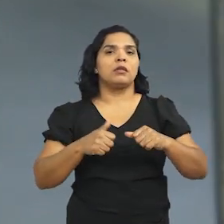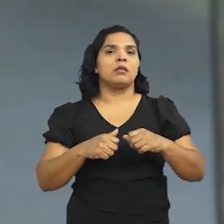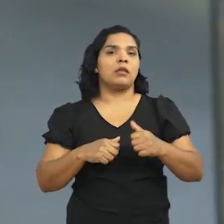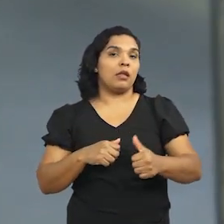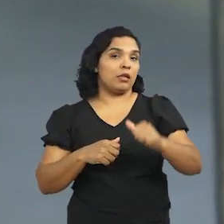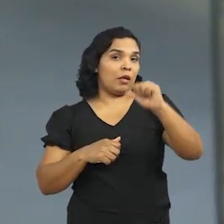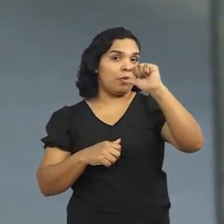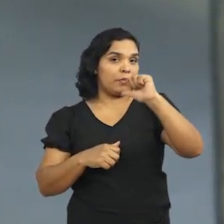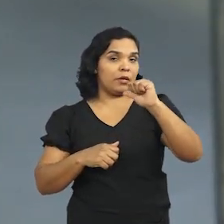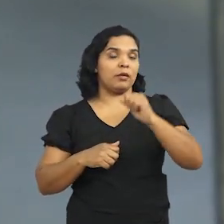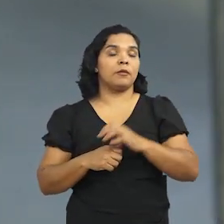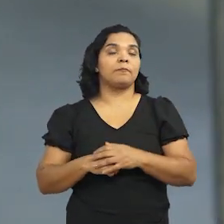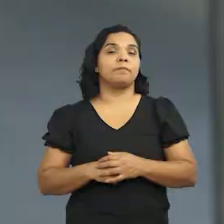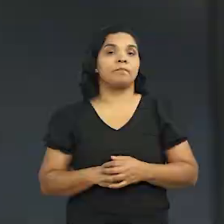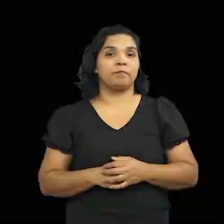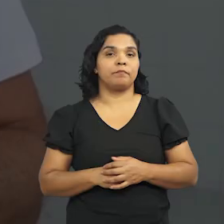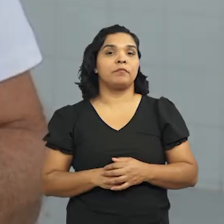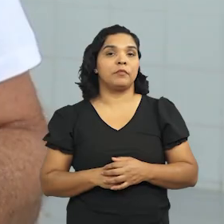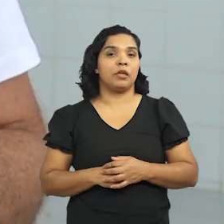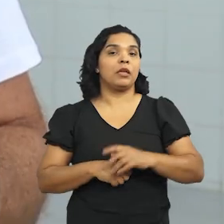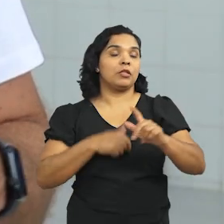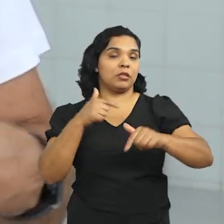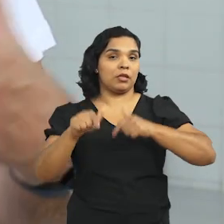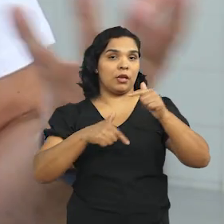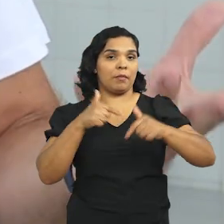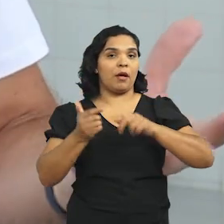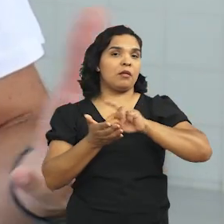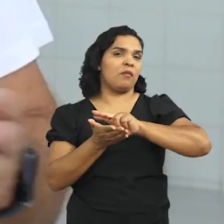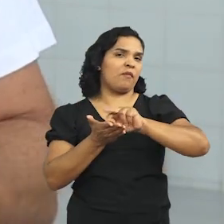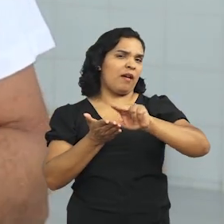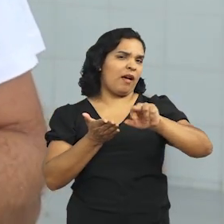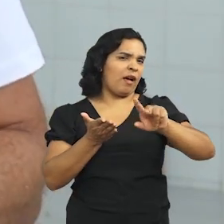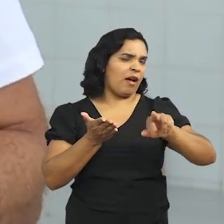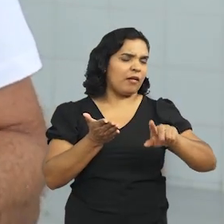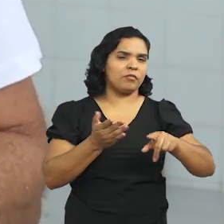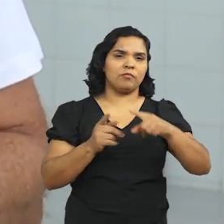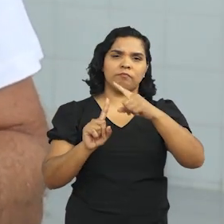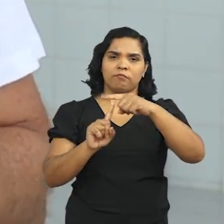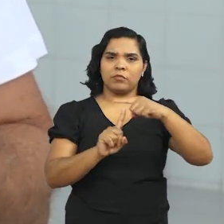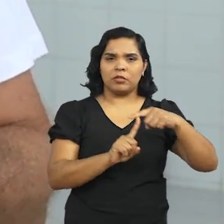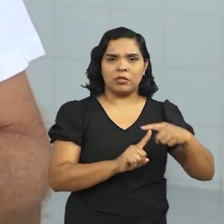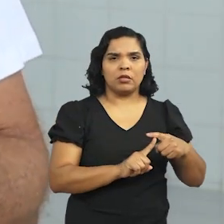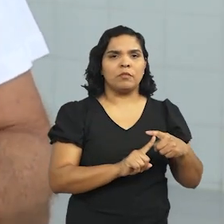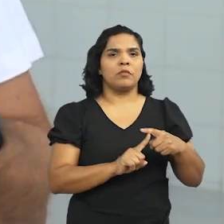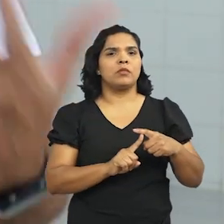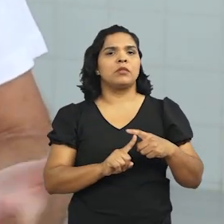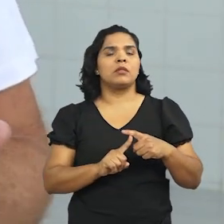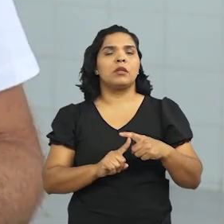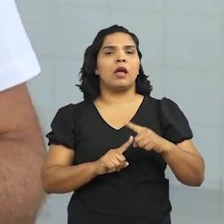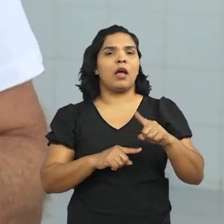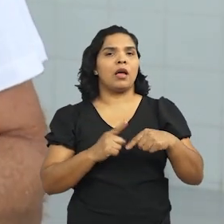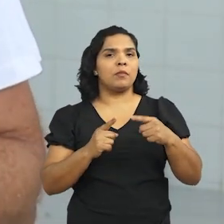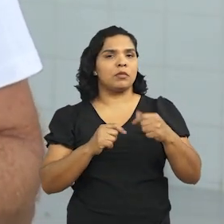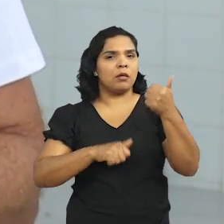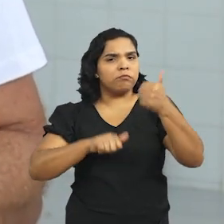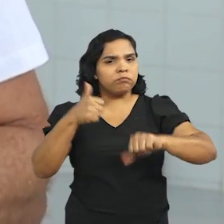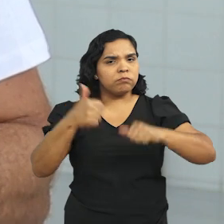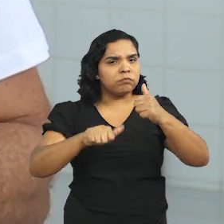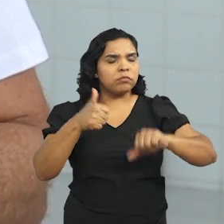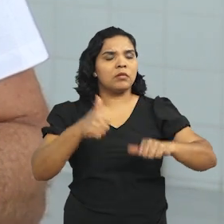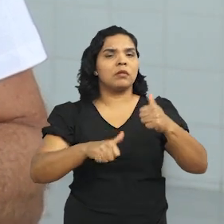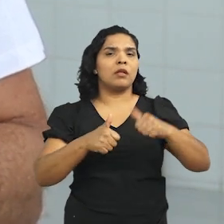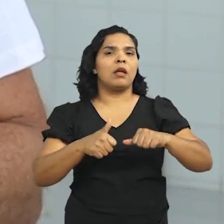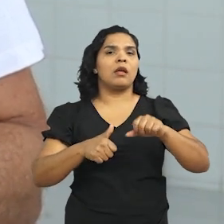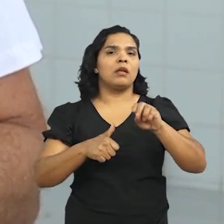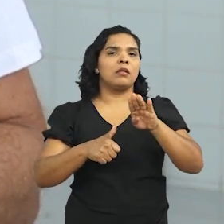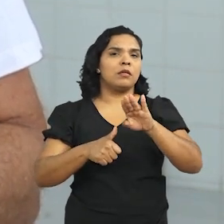análise microbiológica, né, da bebida, né, das bebidas, na verdade, que a gente está trabalhando com várias formulações, né,